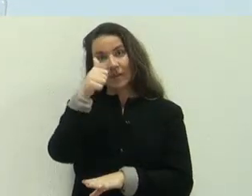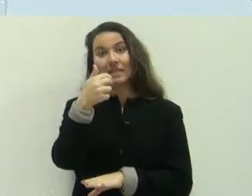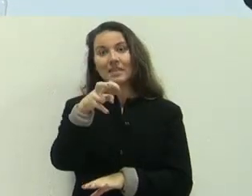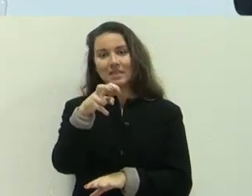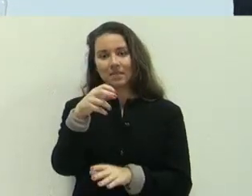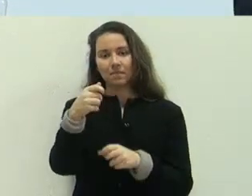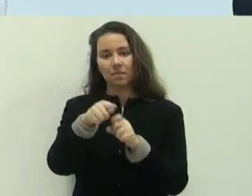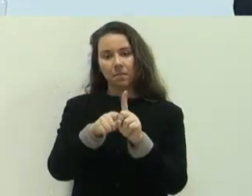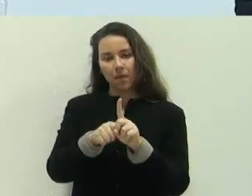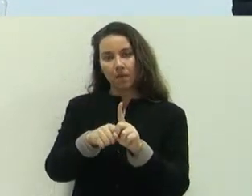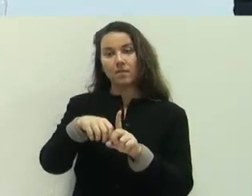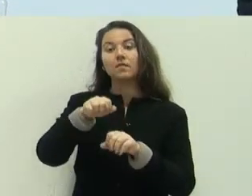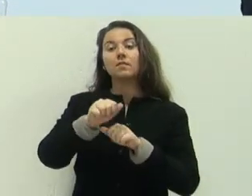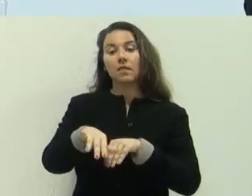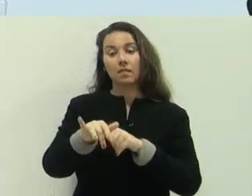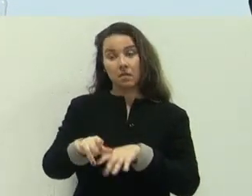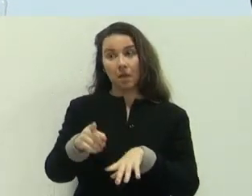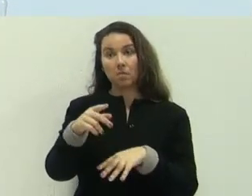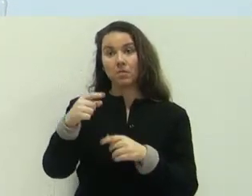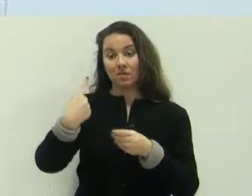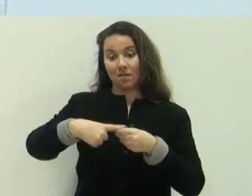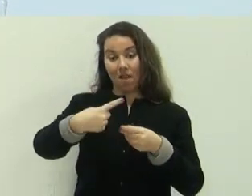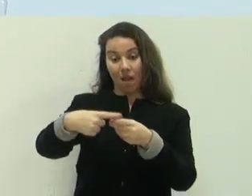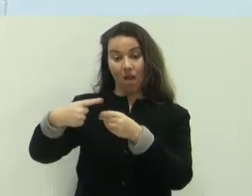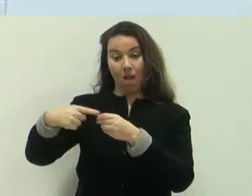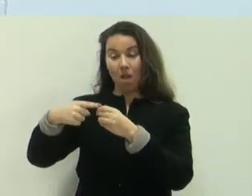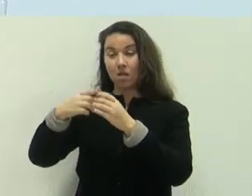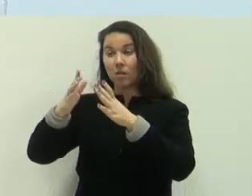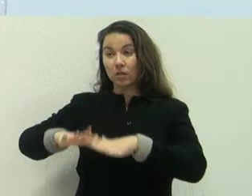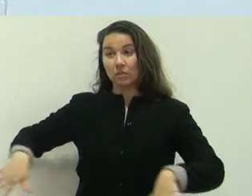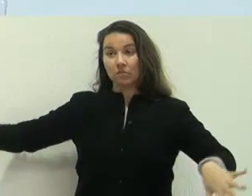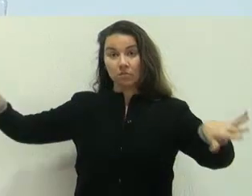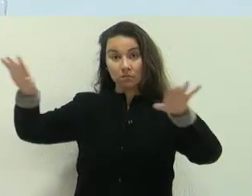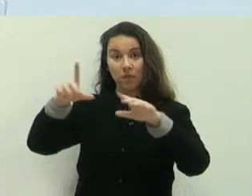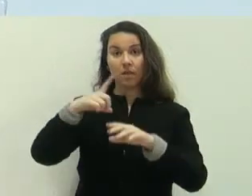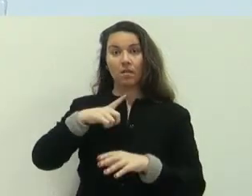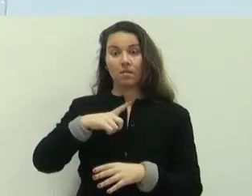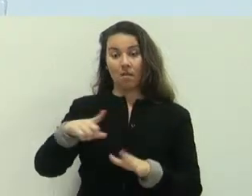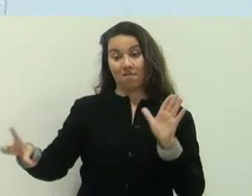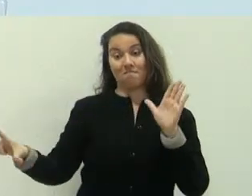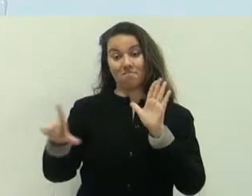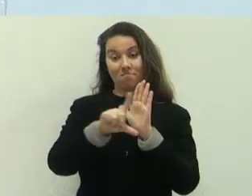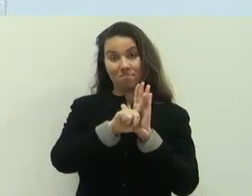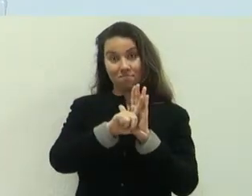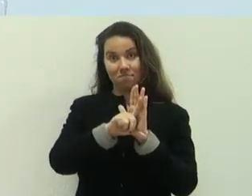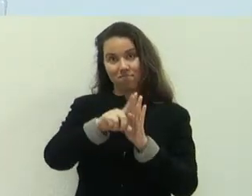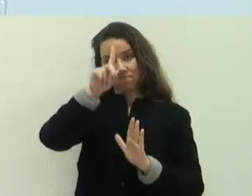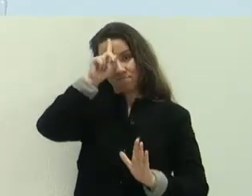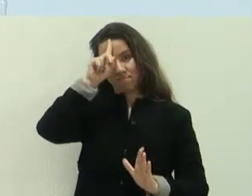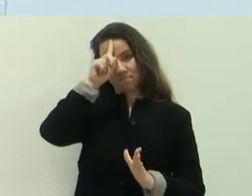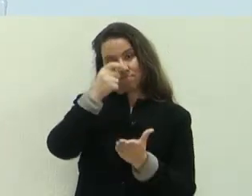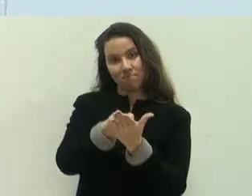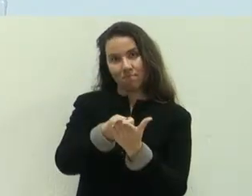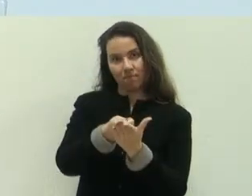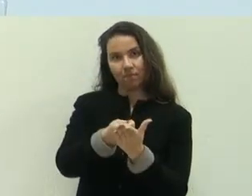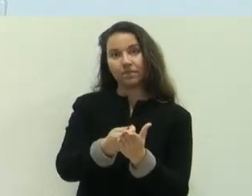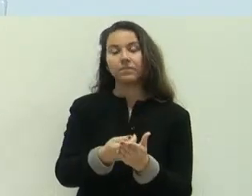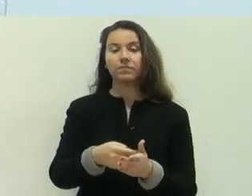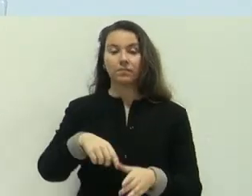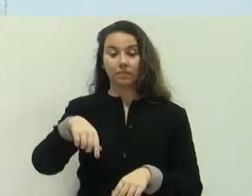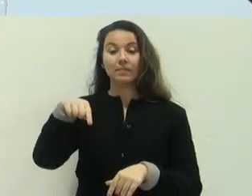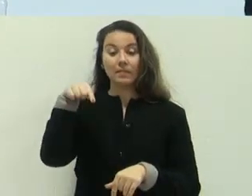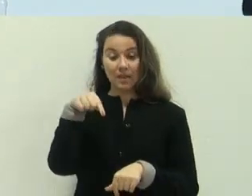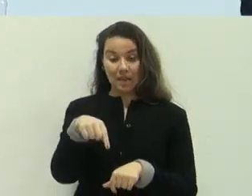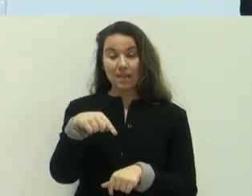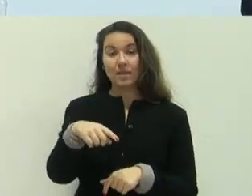os municípios talvez farão um decreto, e aí um decreto ele vai exigir também, esse